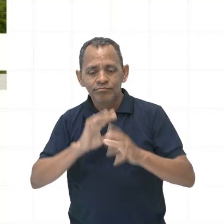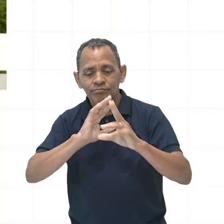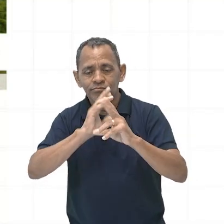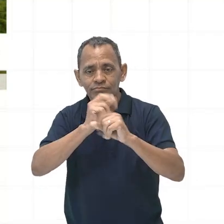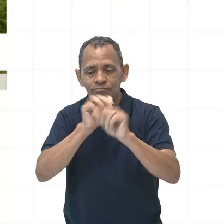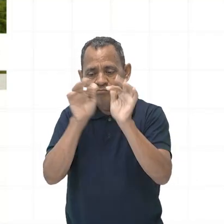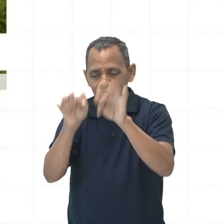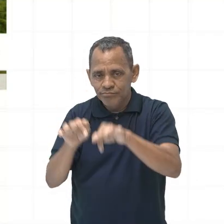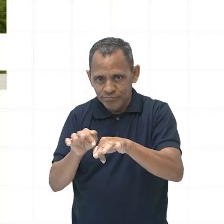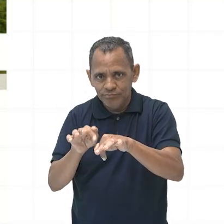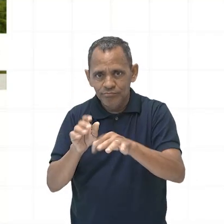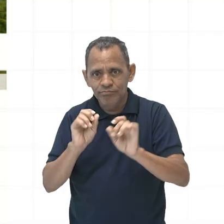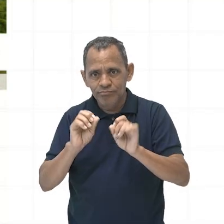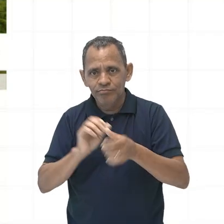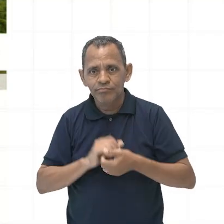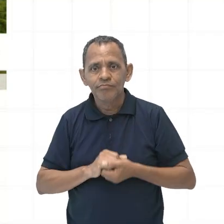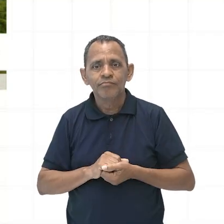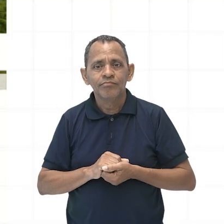a operação